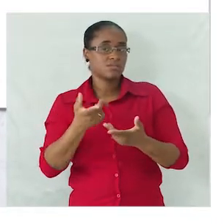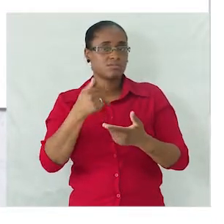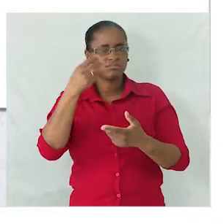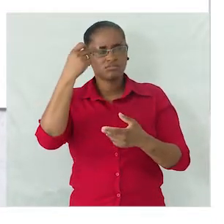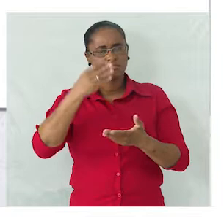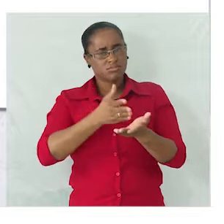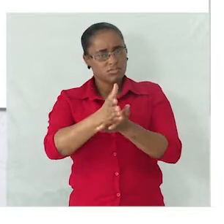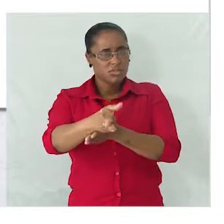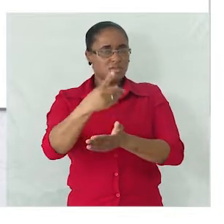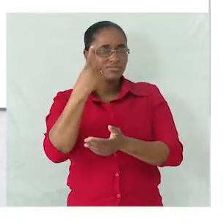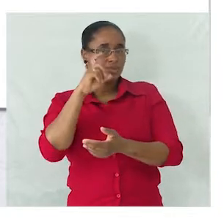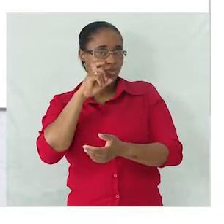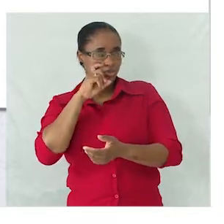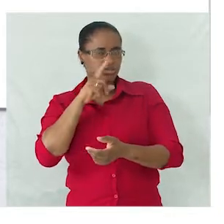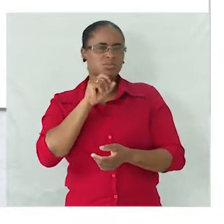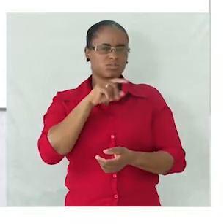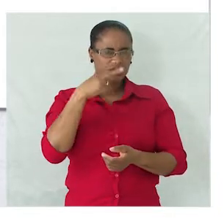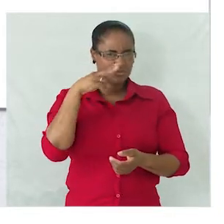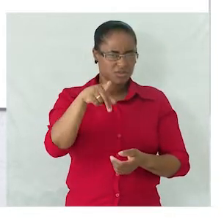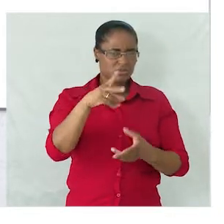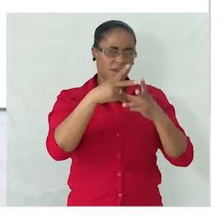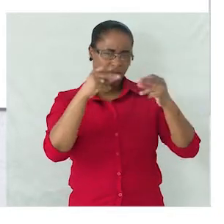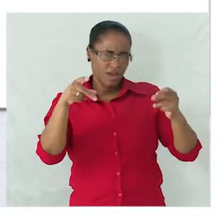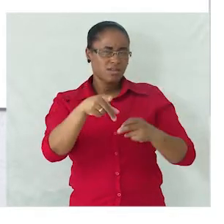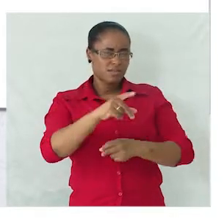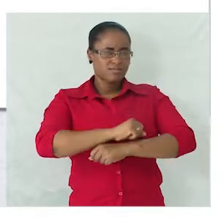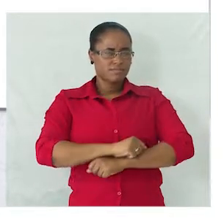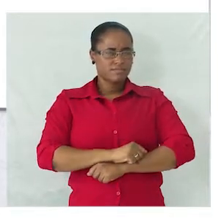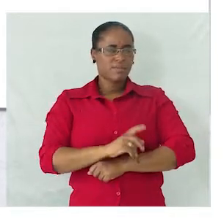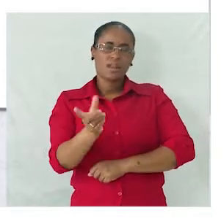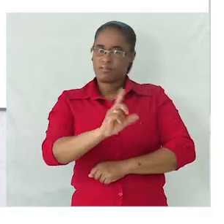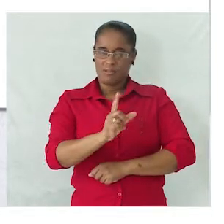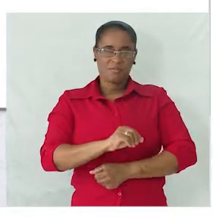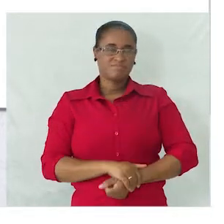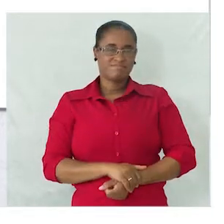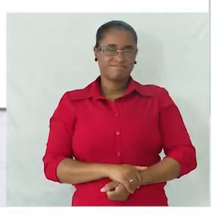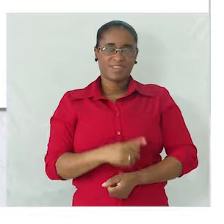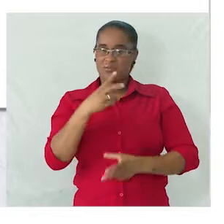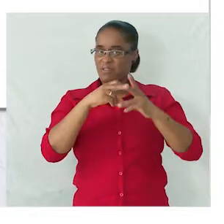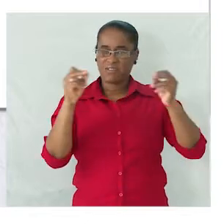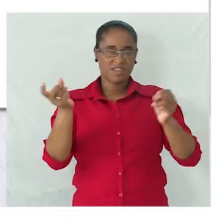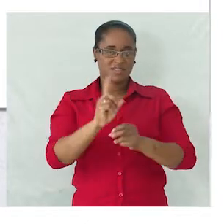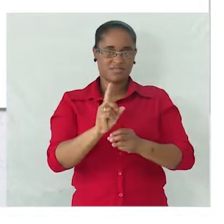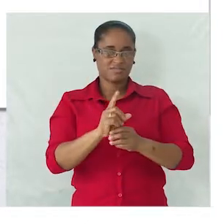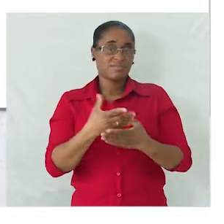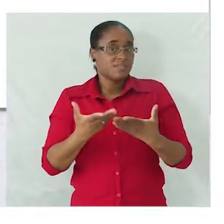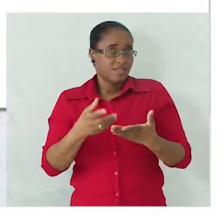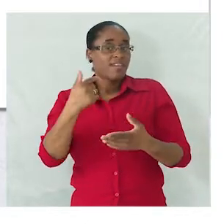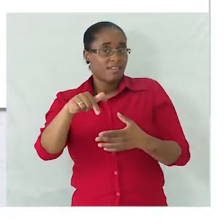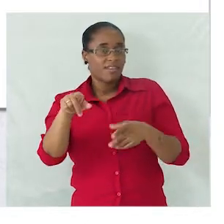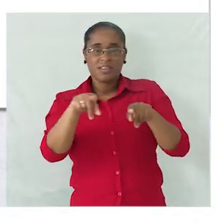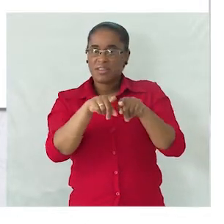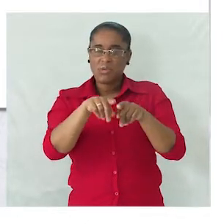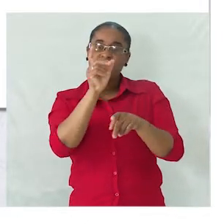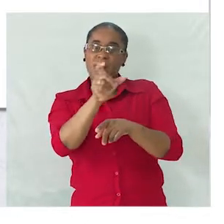segura. Podemos considerar como sendo uma frase? Não, não é uma frase. Apesar de ter exatamente as